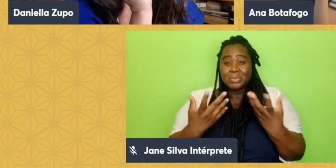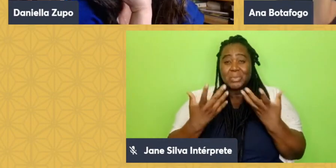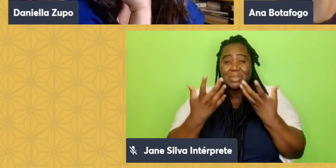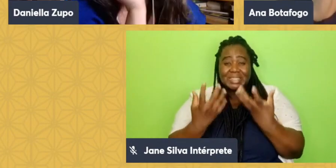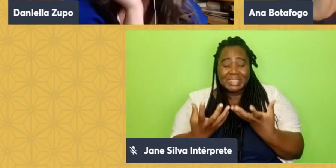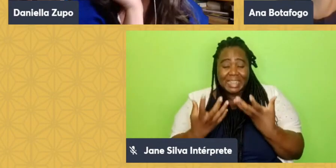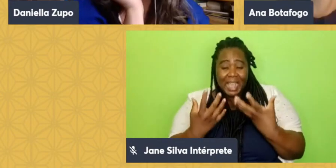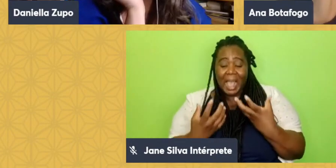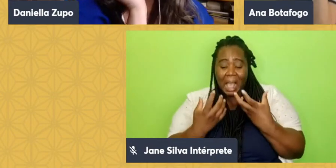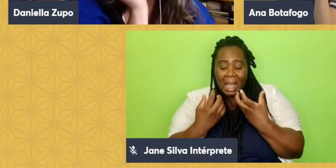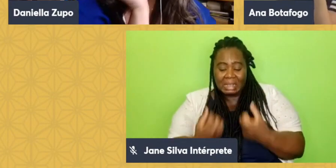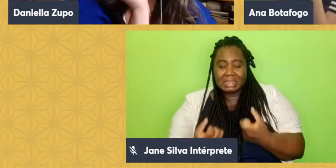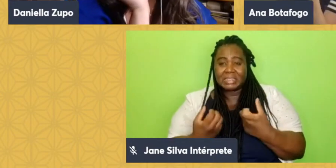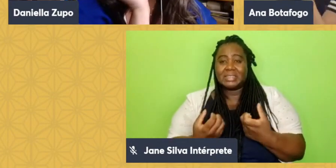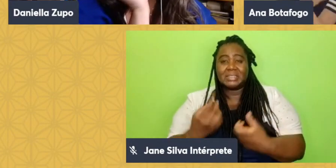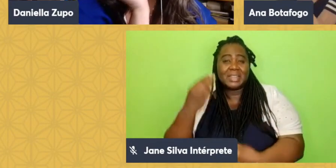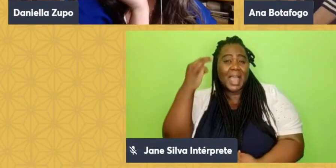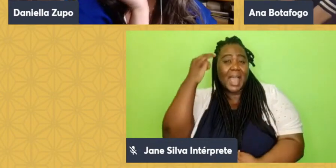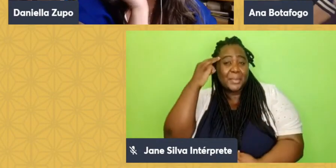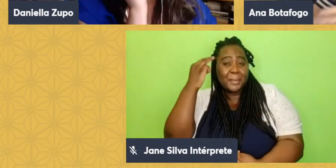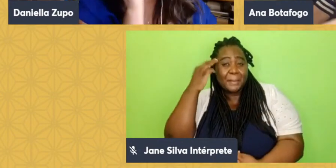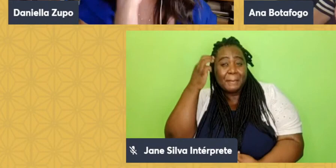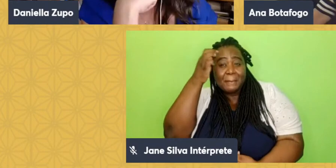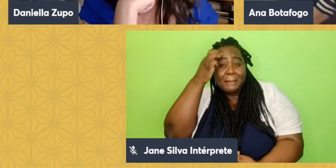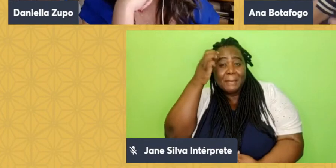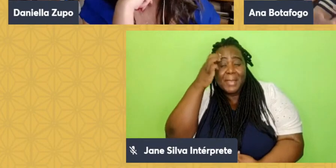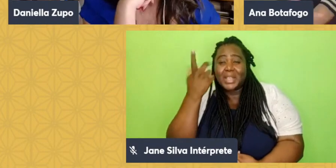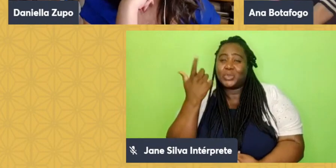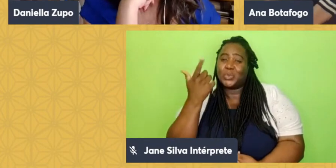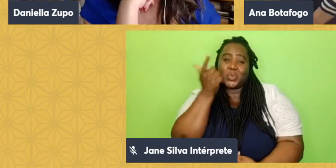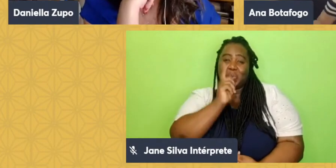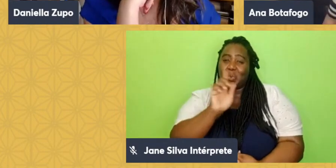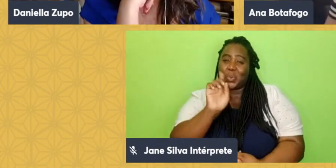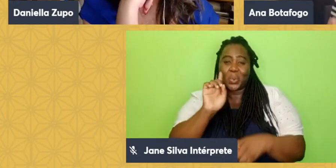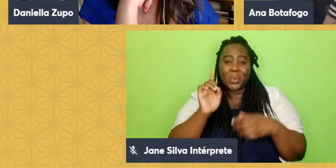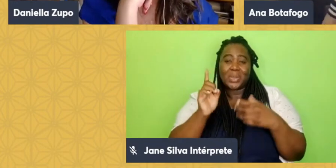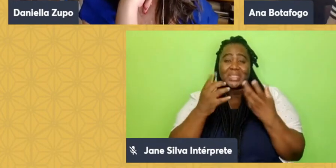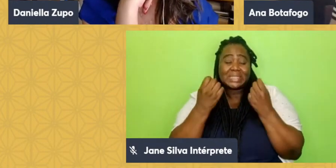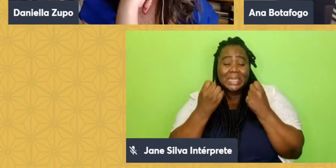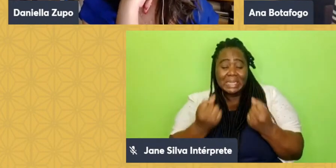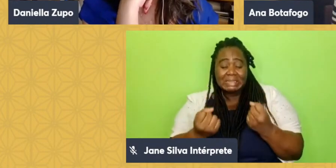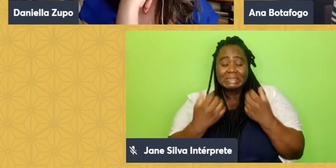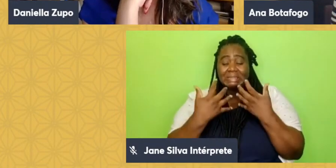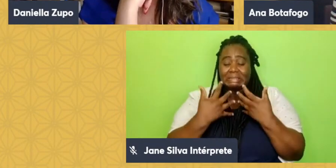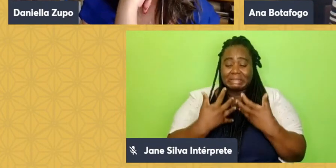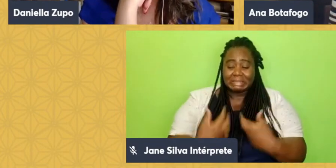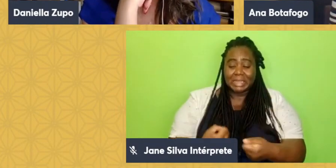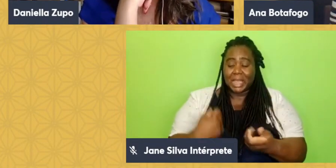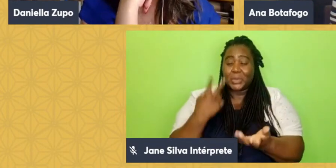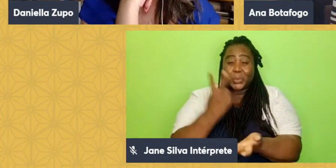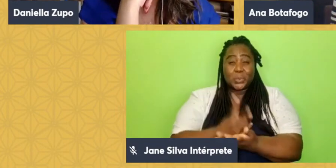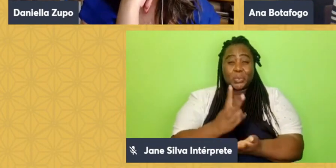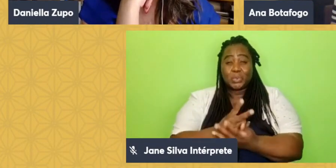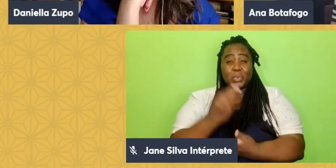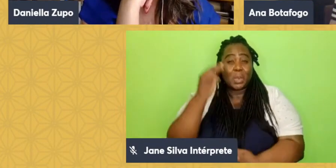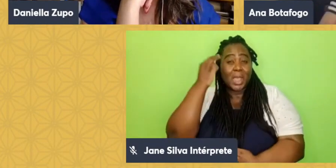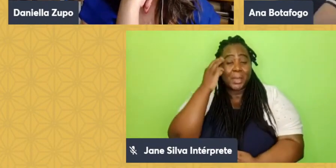excessos de a mente não tem aguentado não tem conseguido seguir